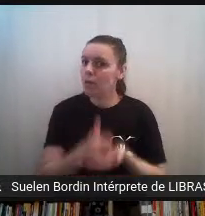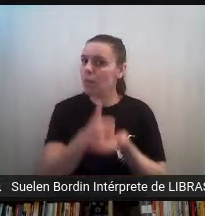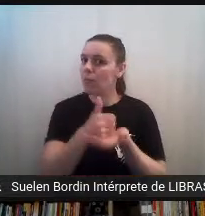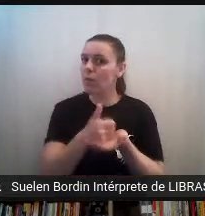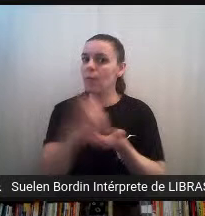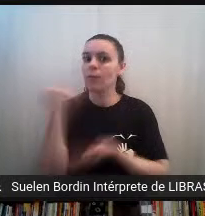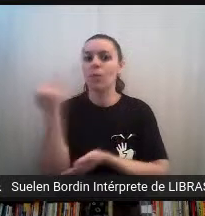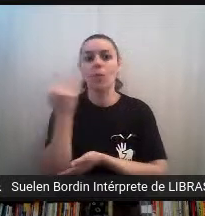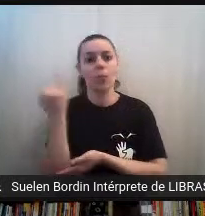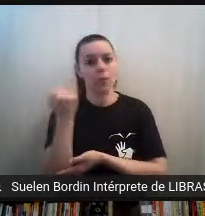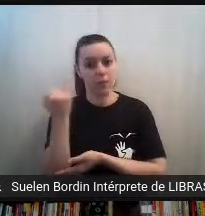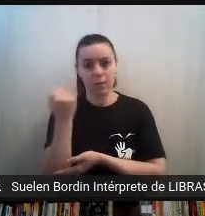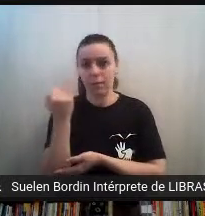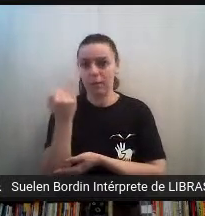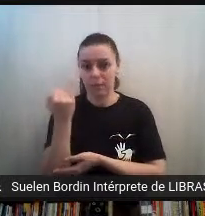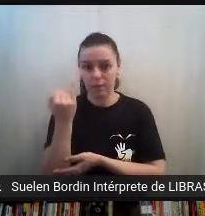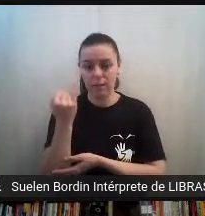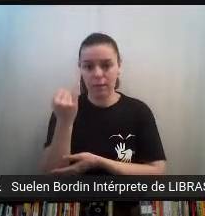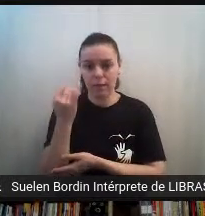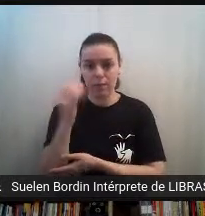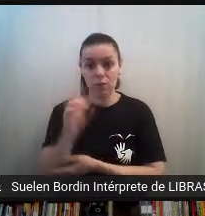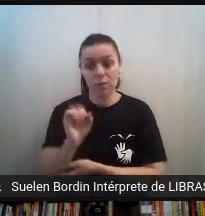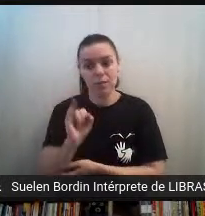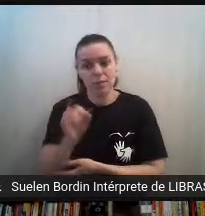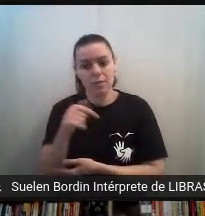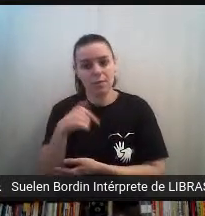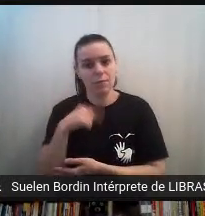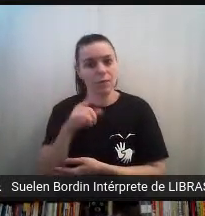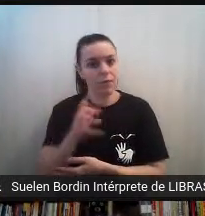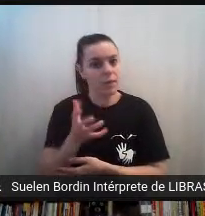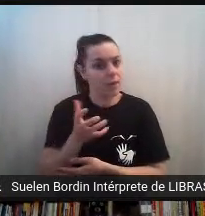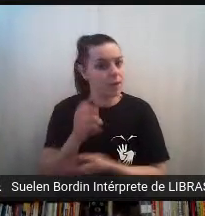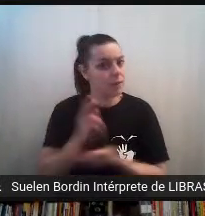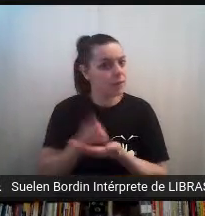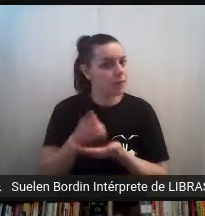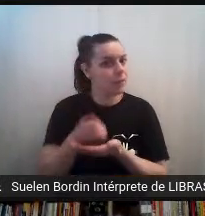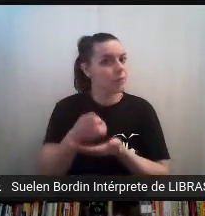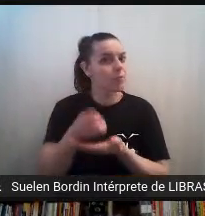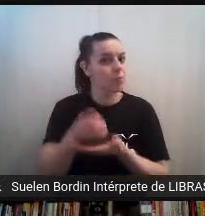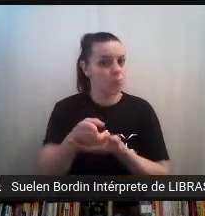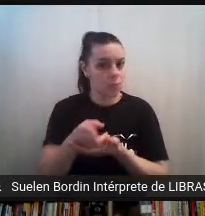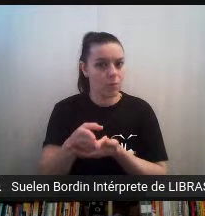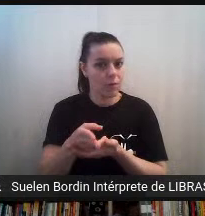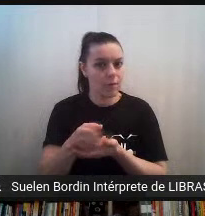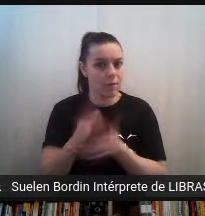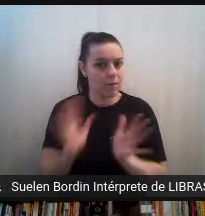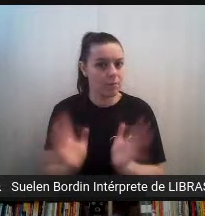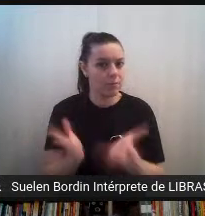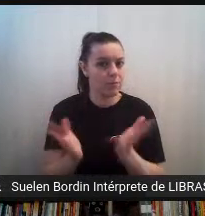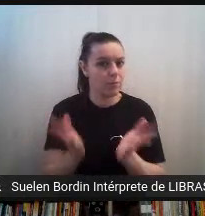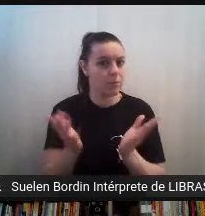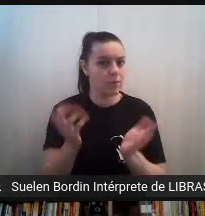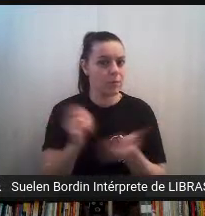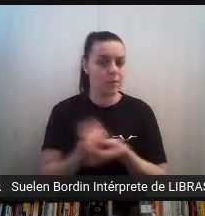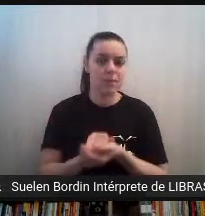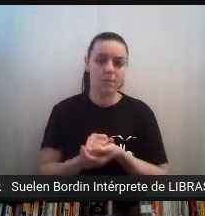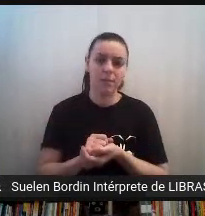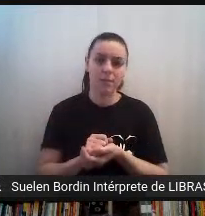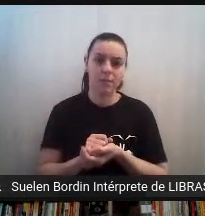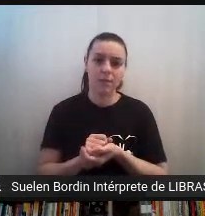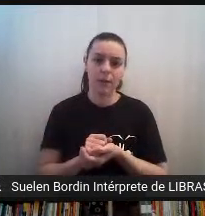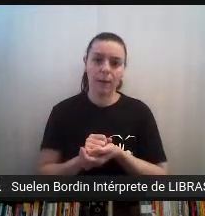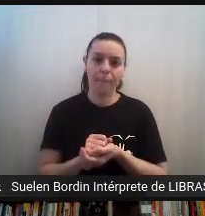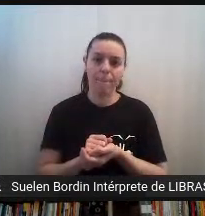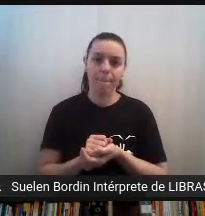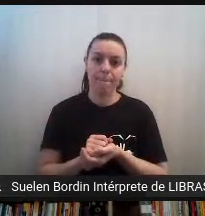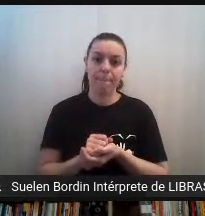você queira seguir, né? Acho que você ter o apoio lhe motiva mais ainda. Isso. E